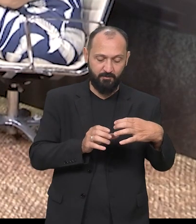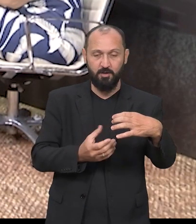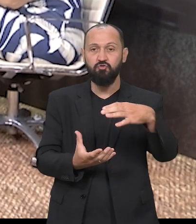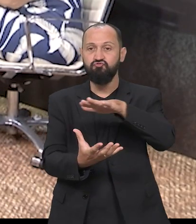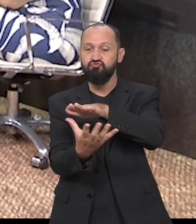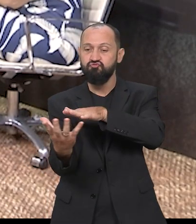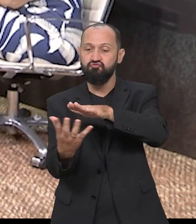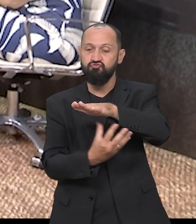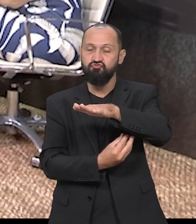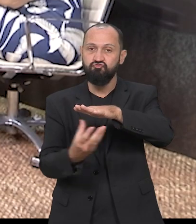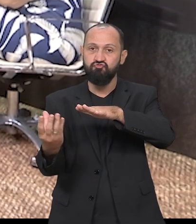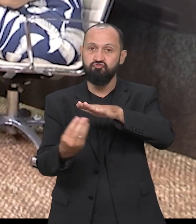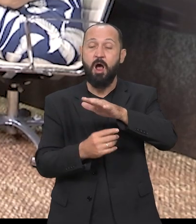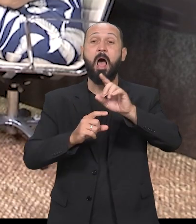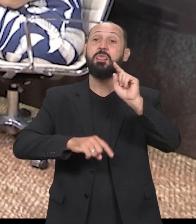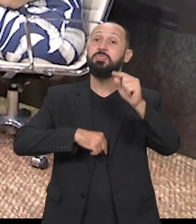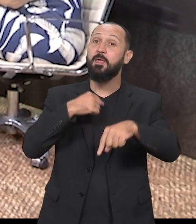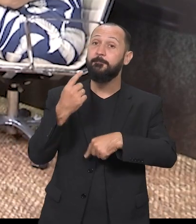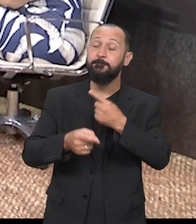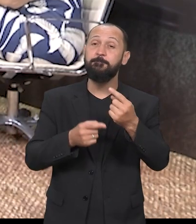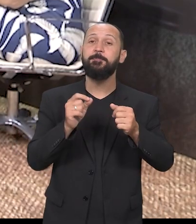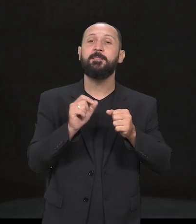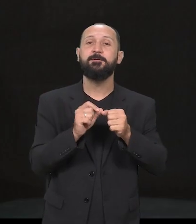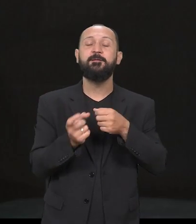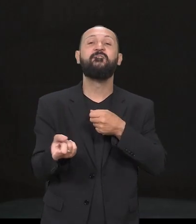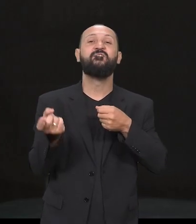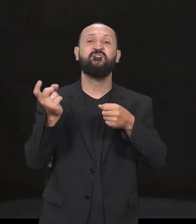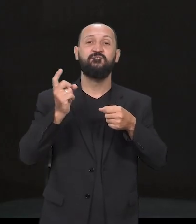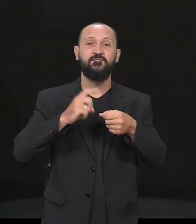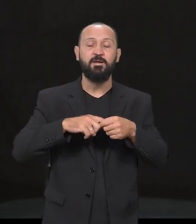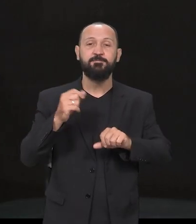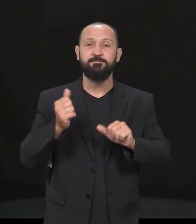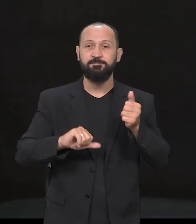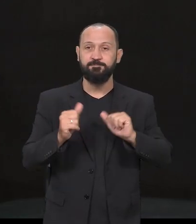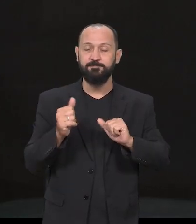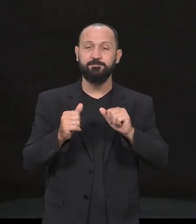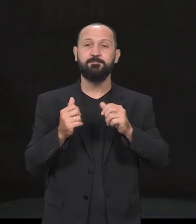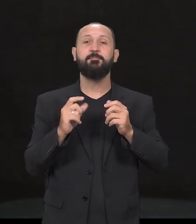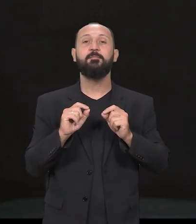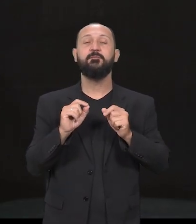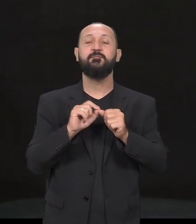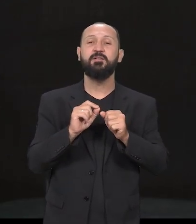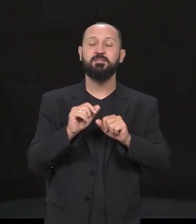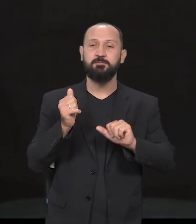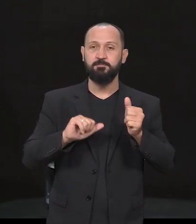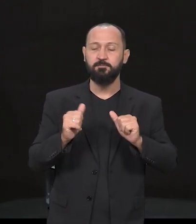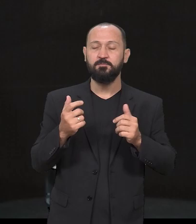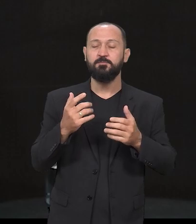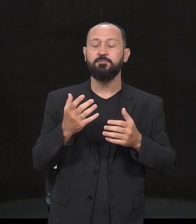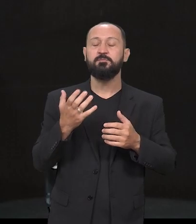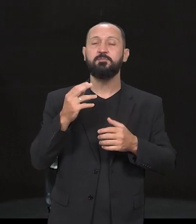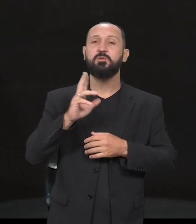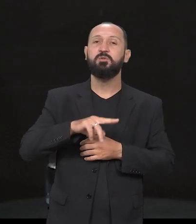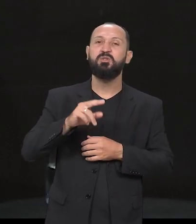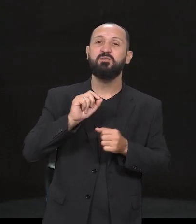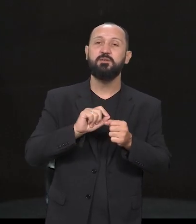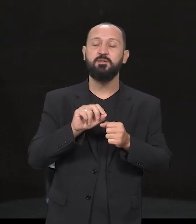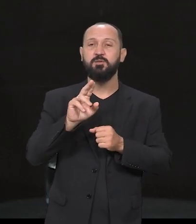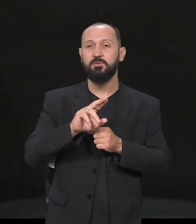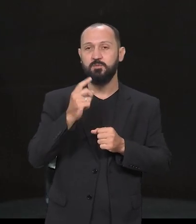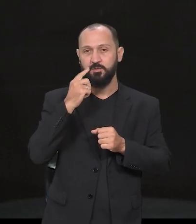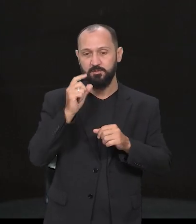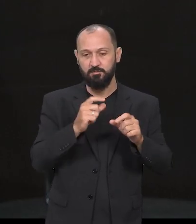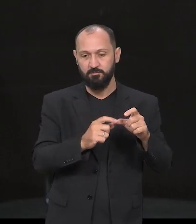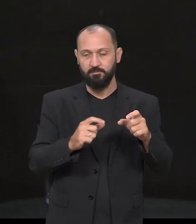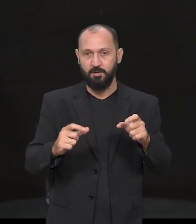a imagem, né? E depois que ele volta da análise de imagens para a correlação, a gente faz